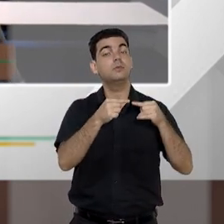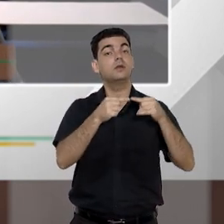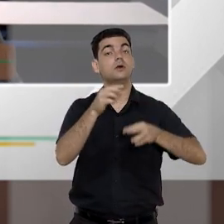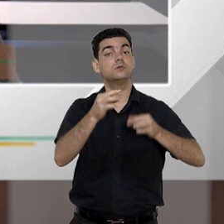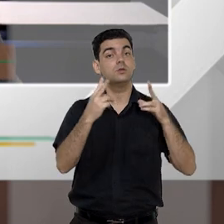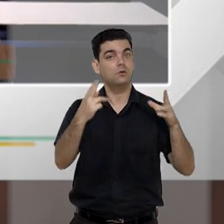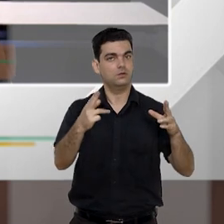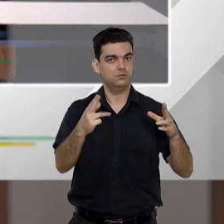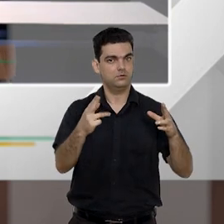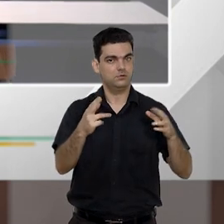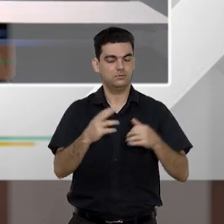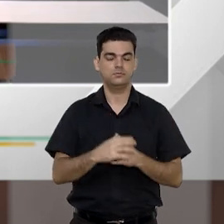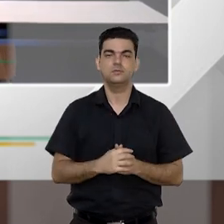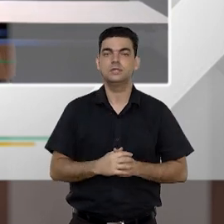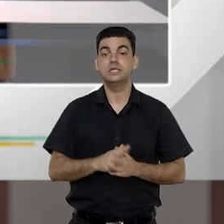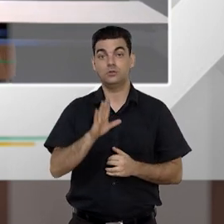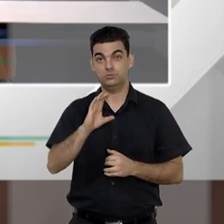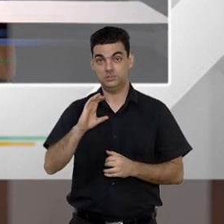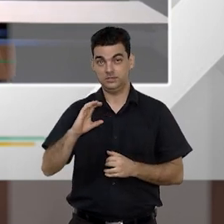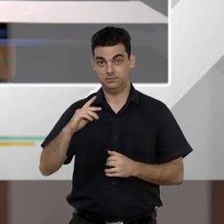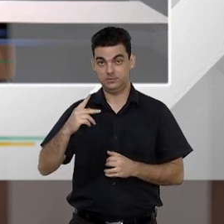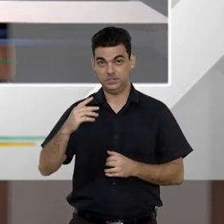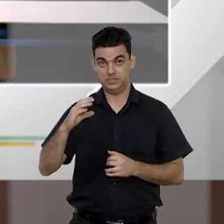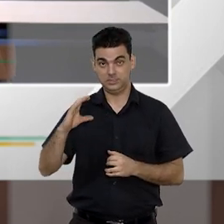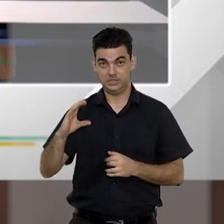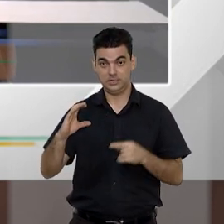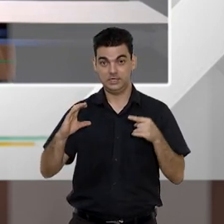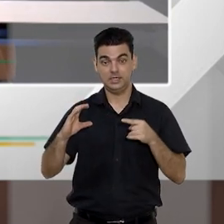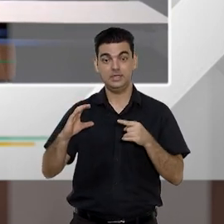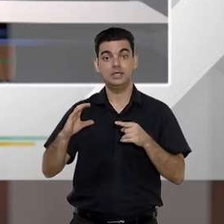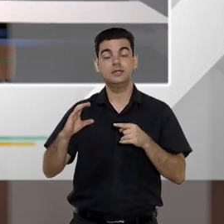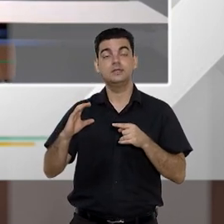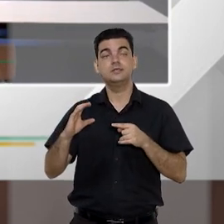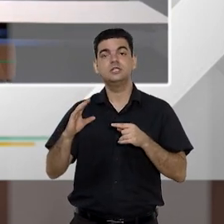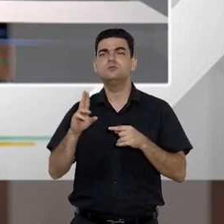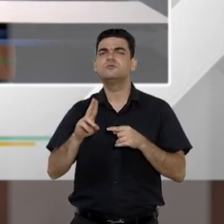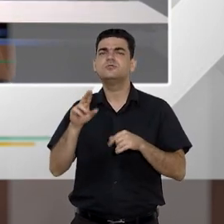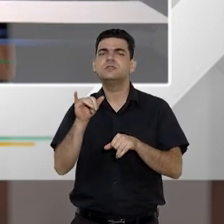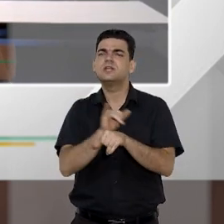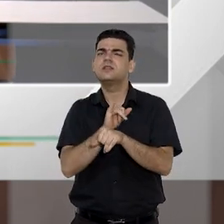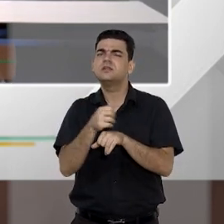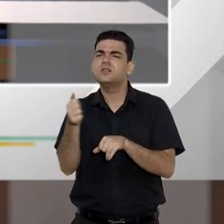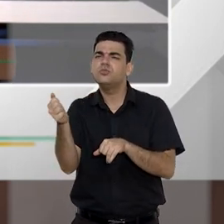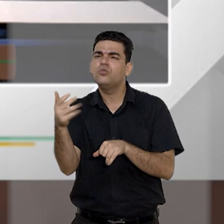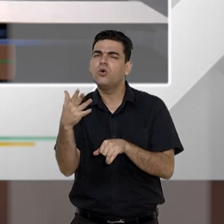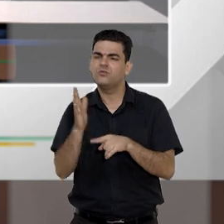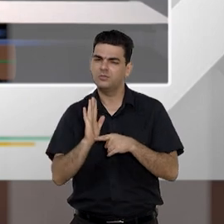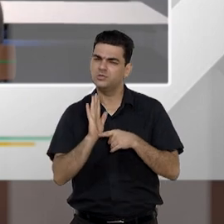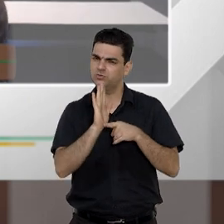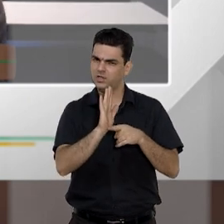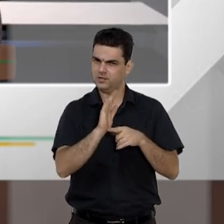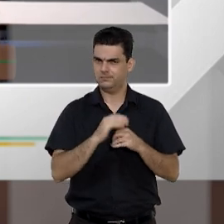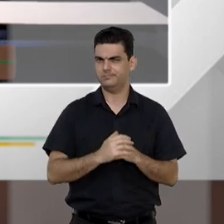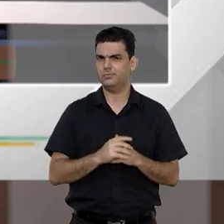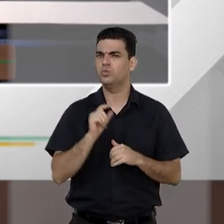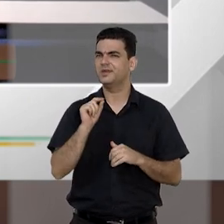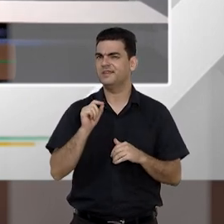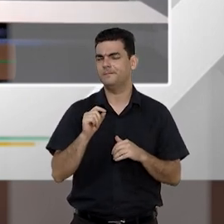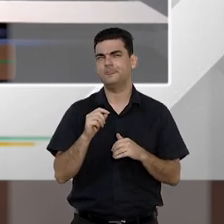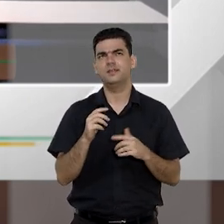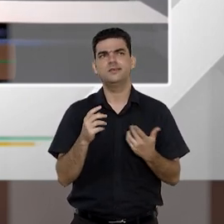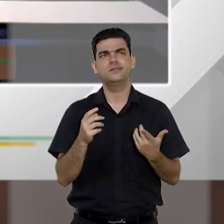superação e da aplicação dos precedentes. O CPC ali, ele criou novos instrumentos